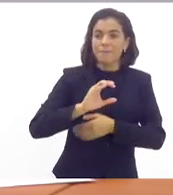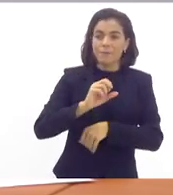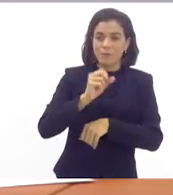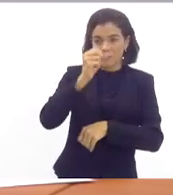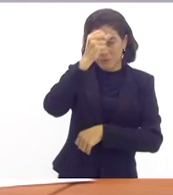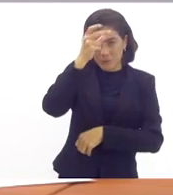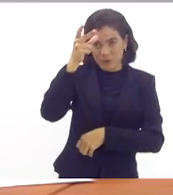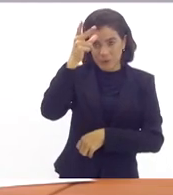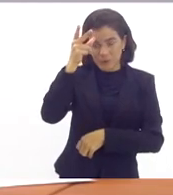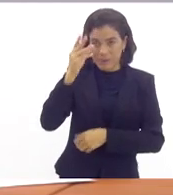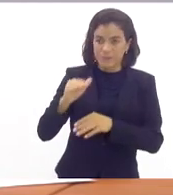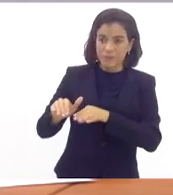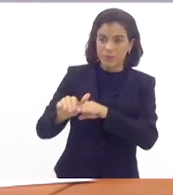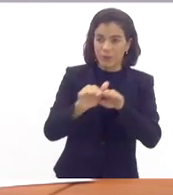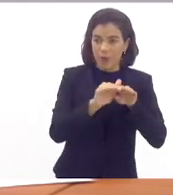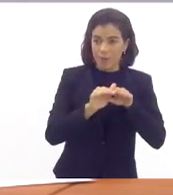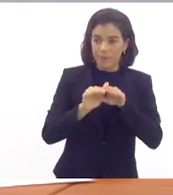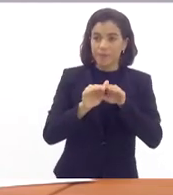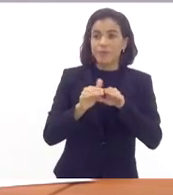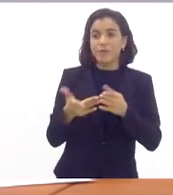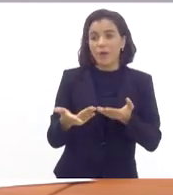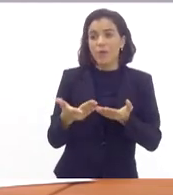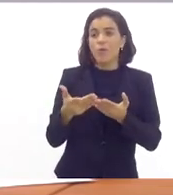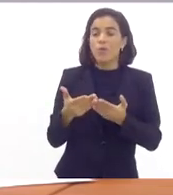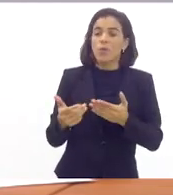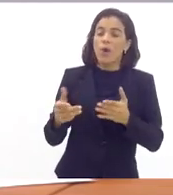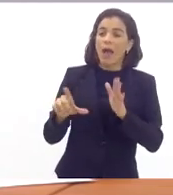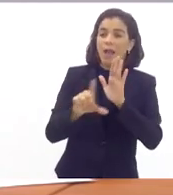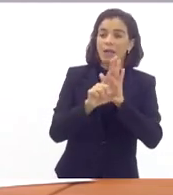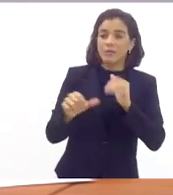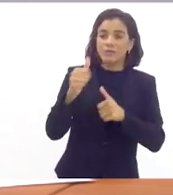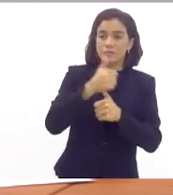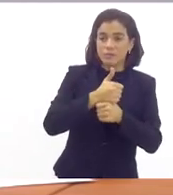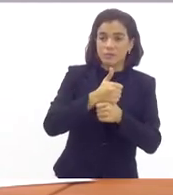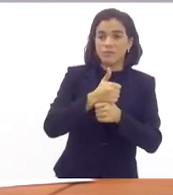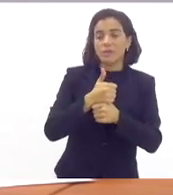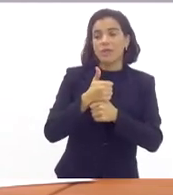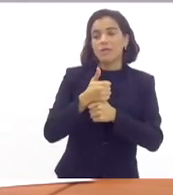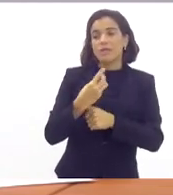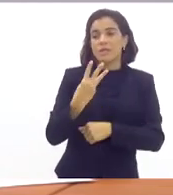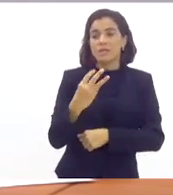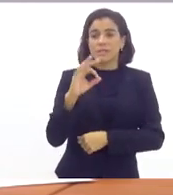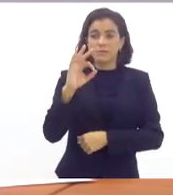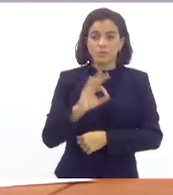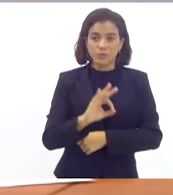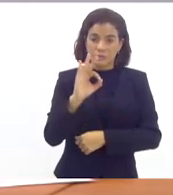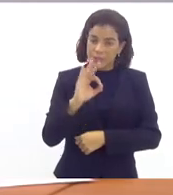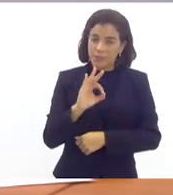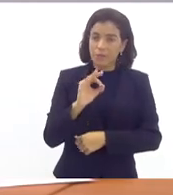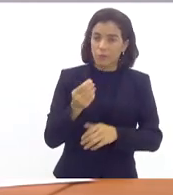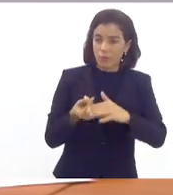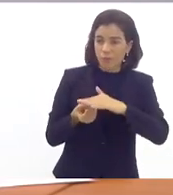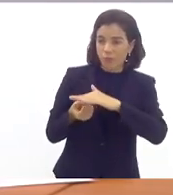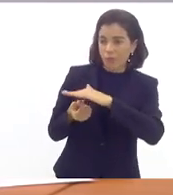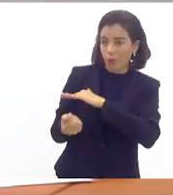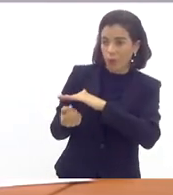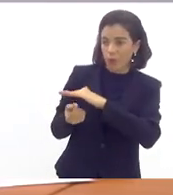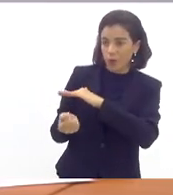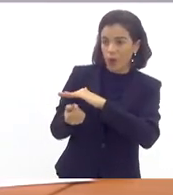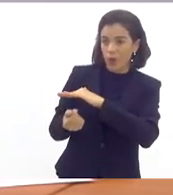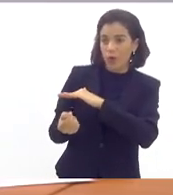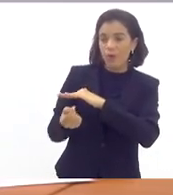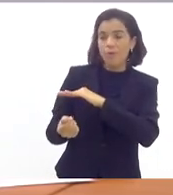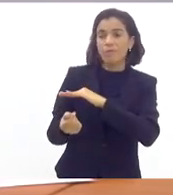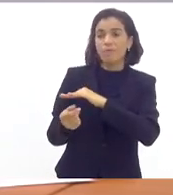prevê também, o substitutivo ele prevê um fundo de 3% justamente para